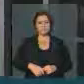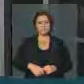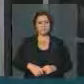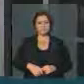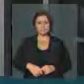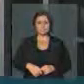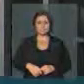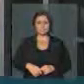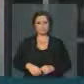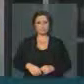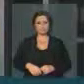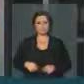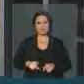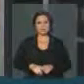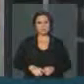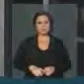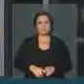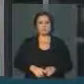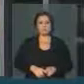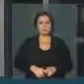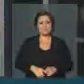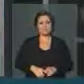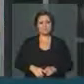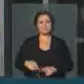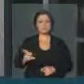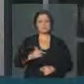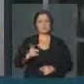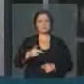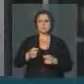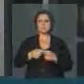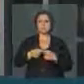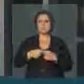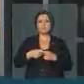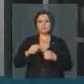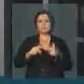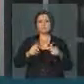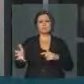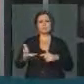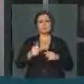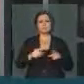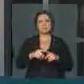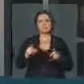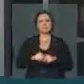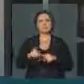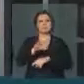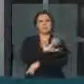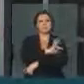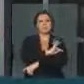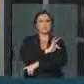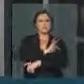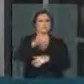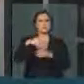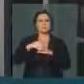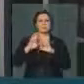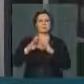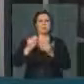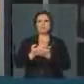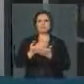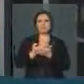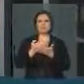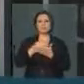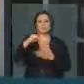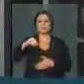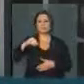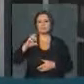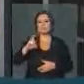e Mariela Silveira grandes médicas que levam essa técnica para as escolas de